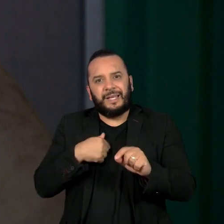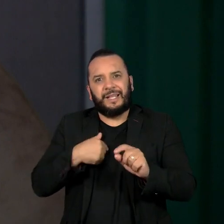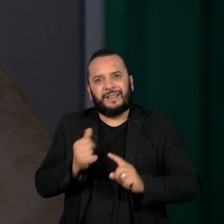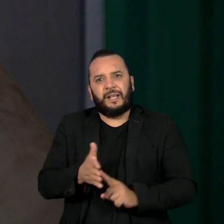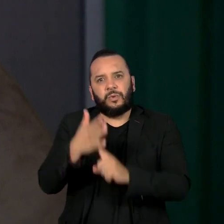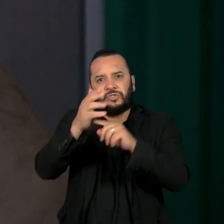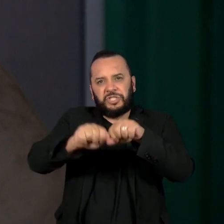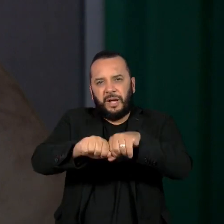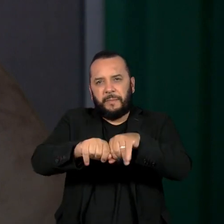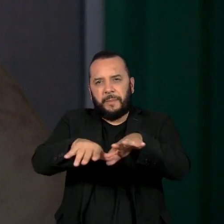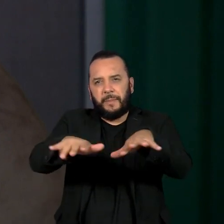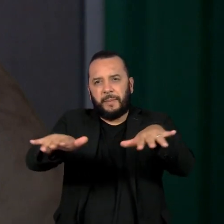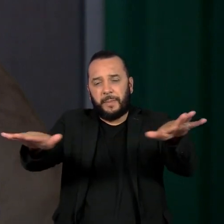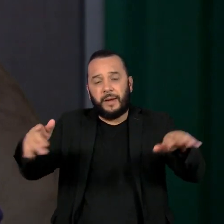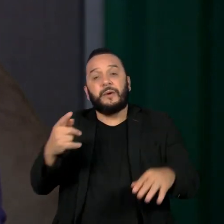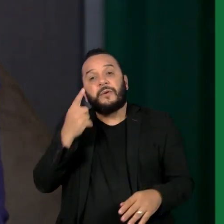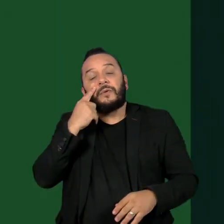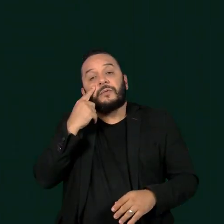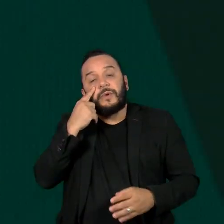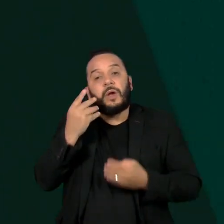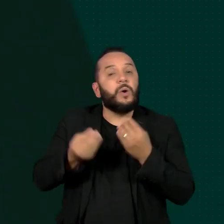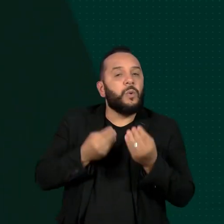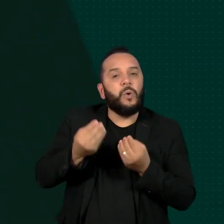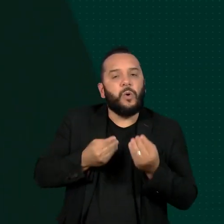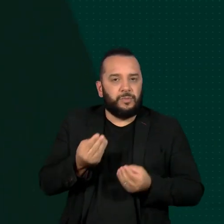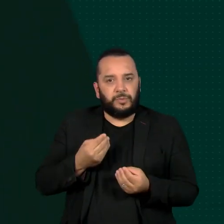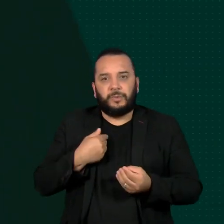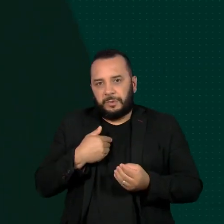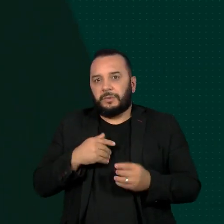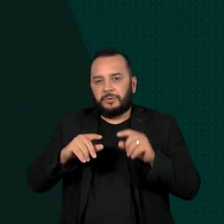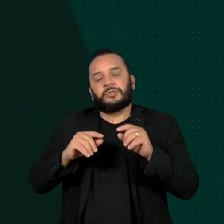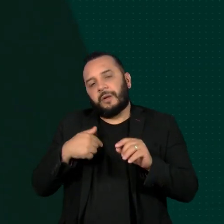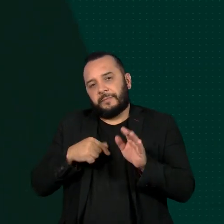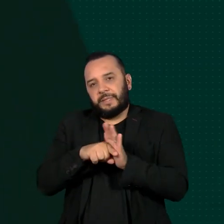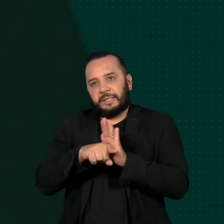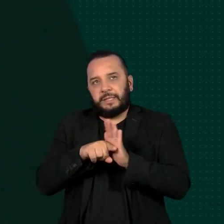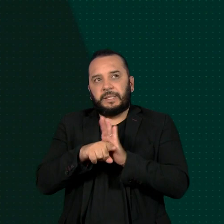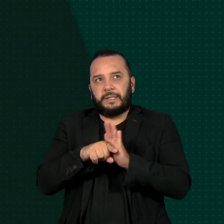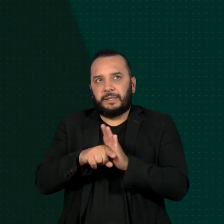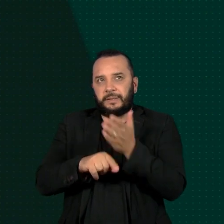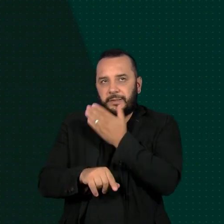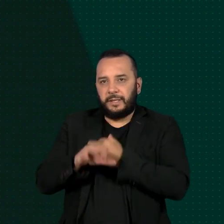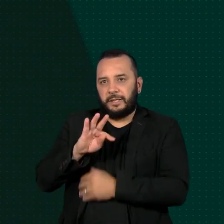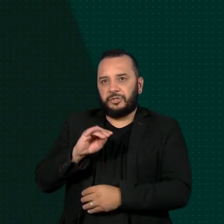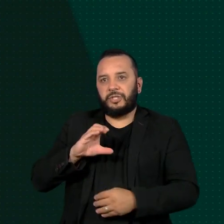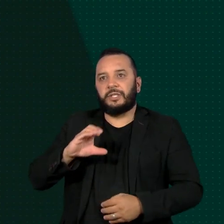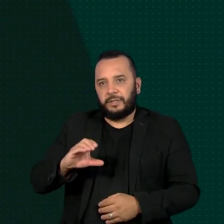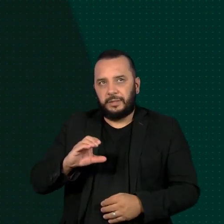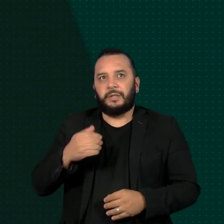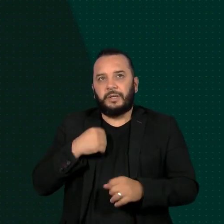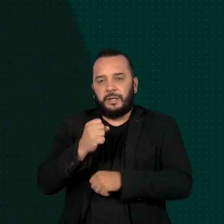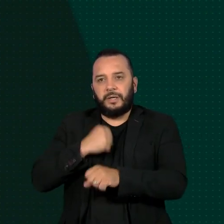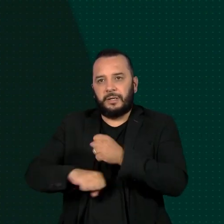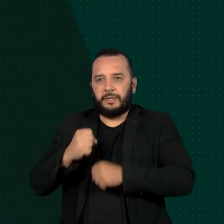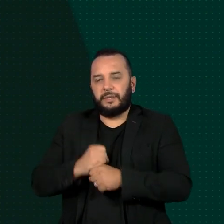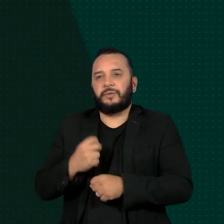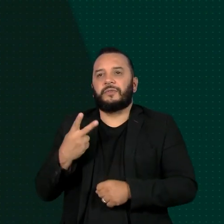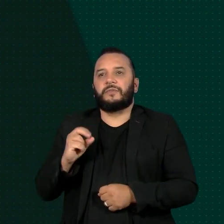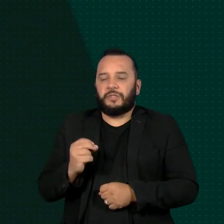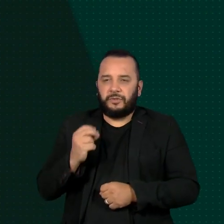melhor acompanhando os números. De acordo com a pesquisa TIC Domicílios de 2022, realizada